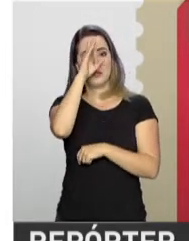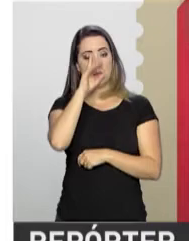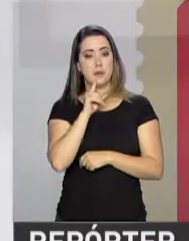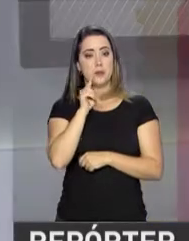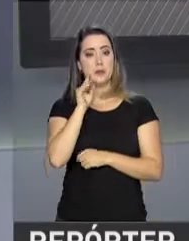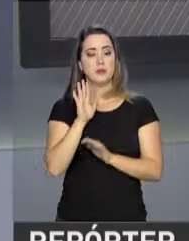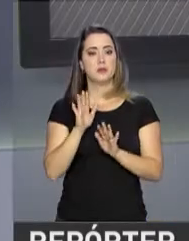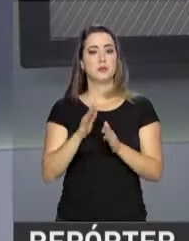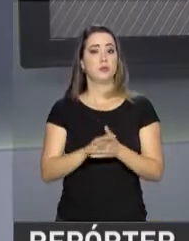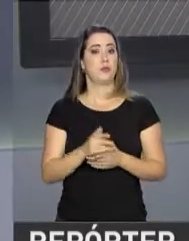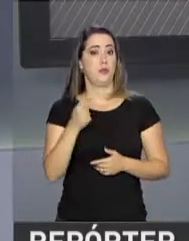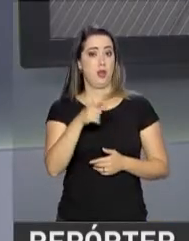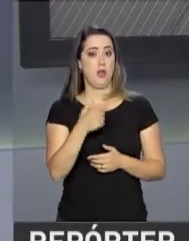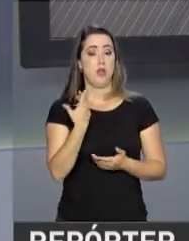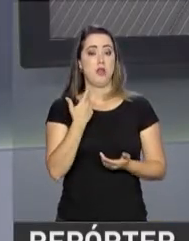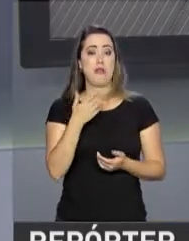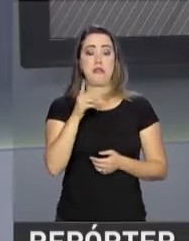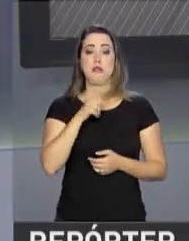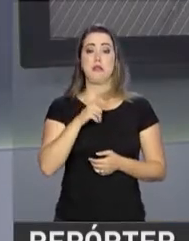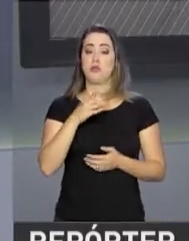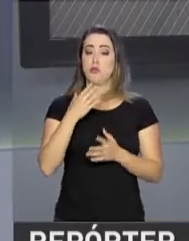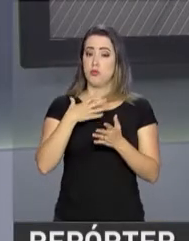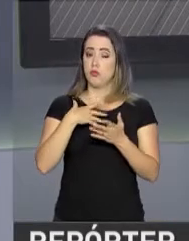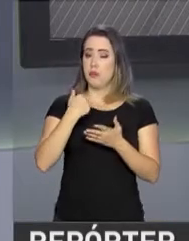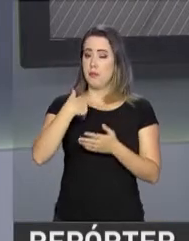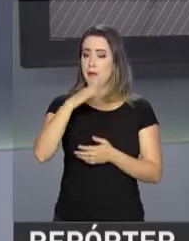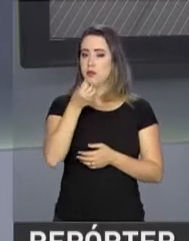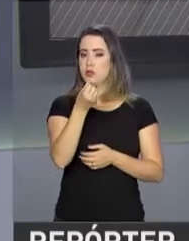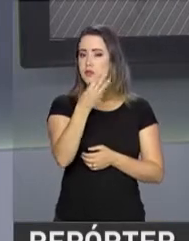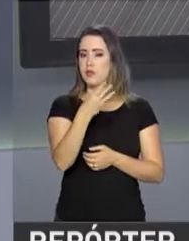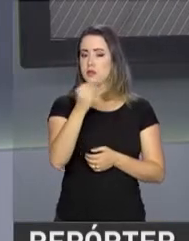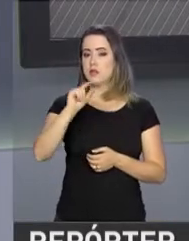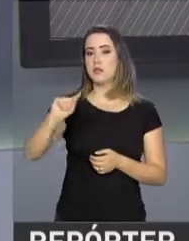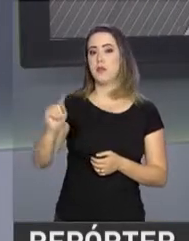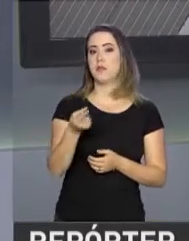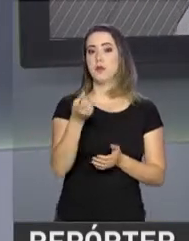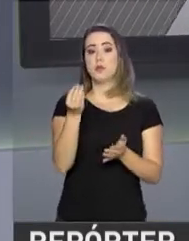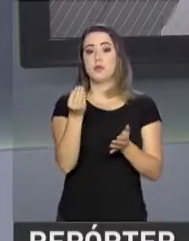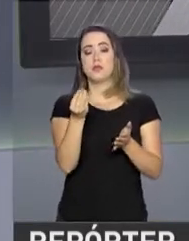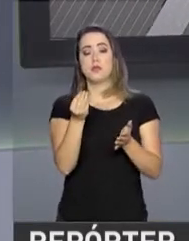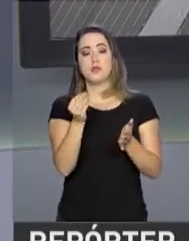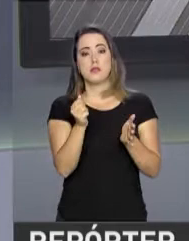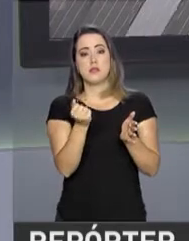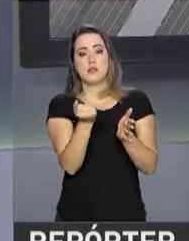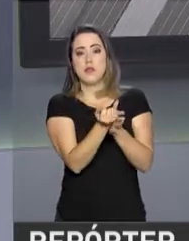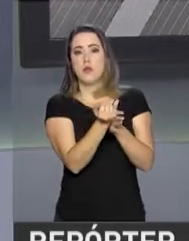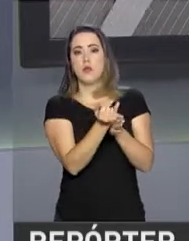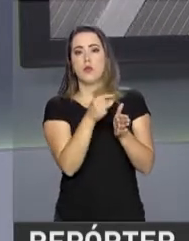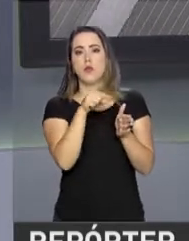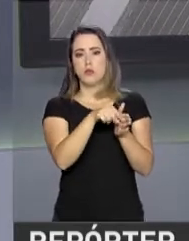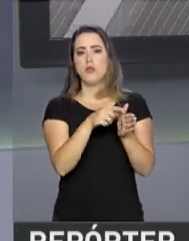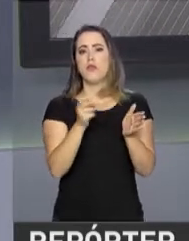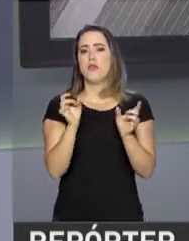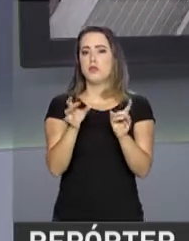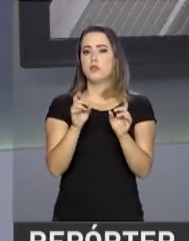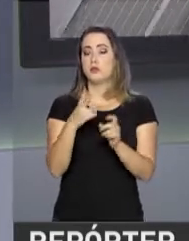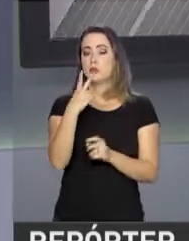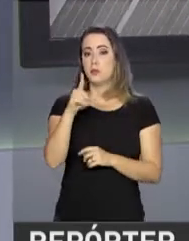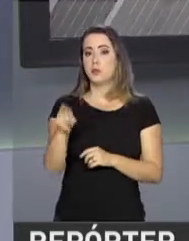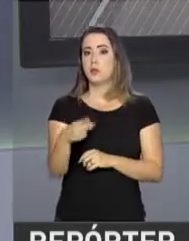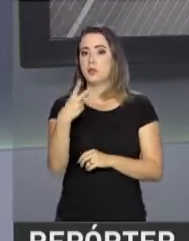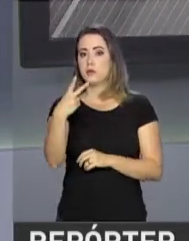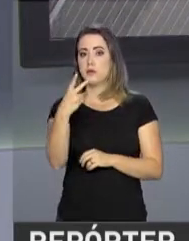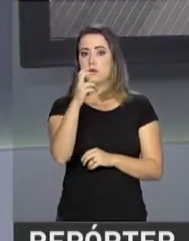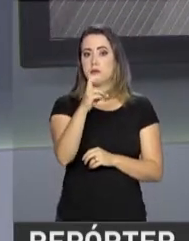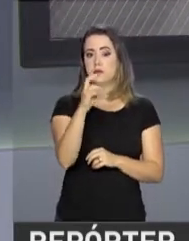campeonato a tiragem é de 630 mil seus vendidos cada um por dois reais e vinte e cinco centavos